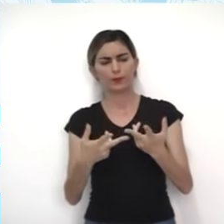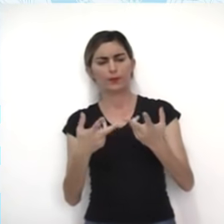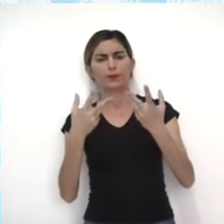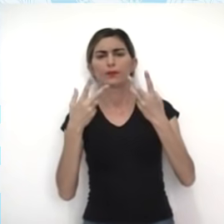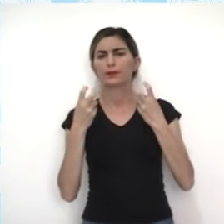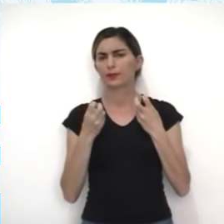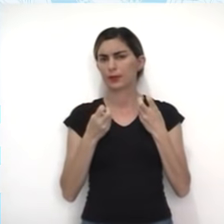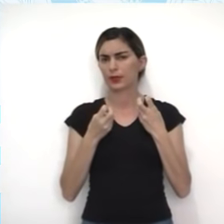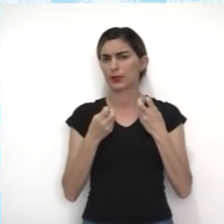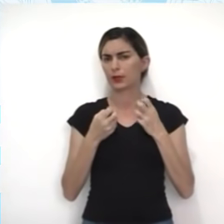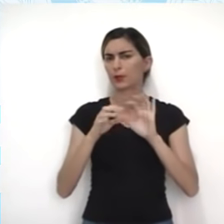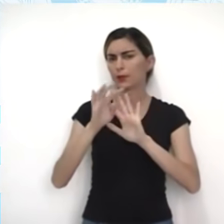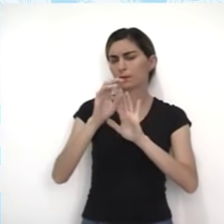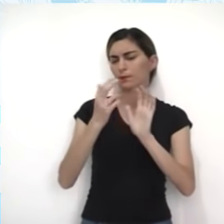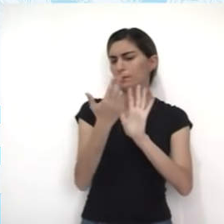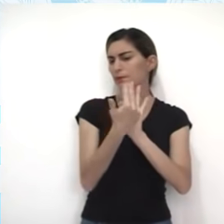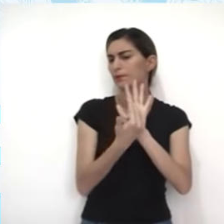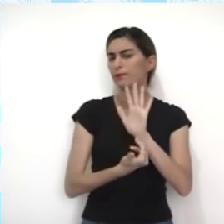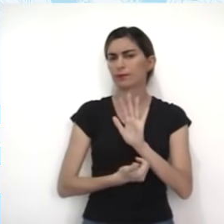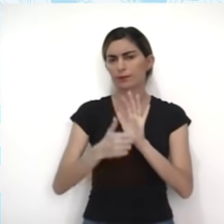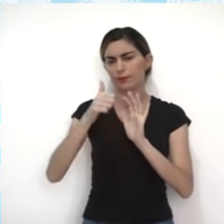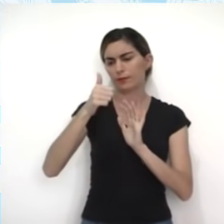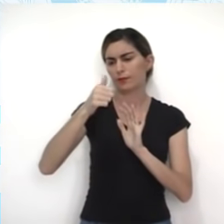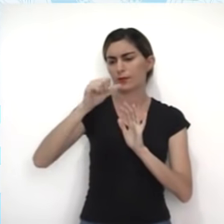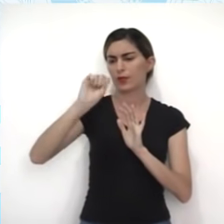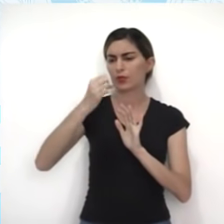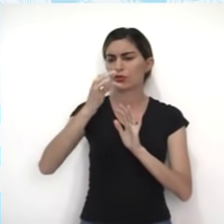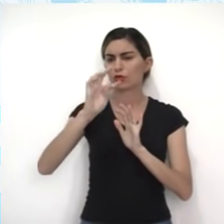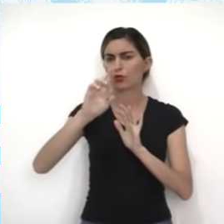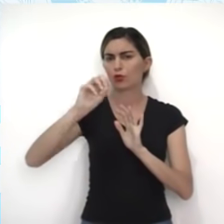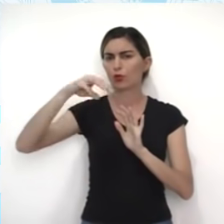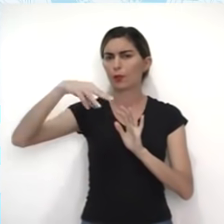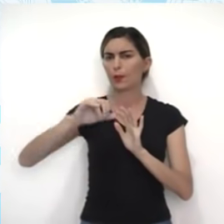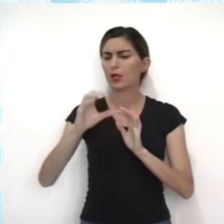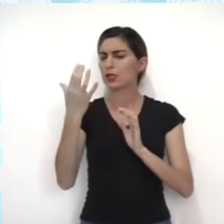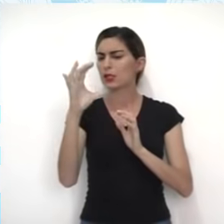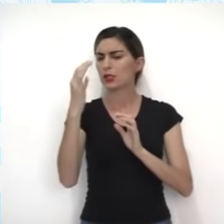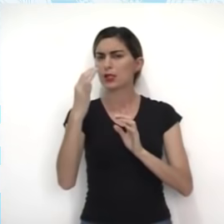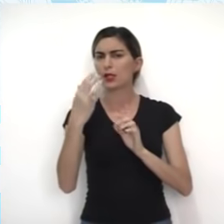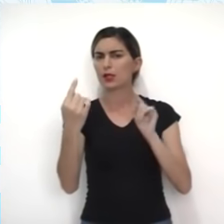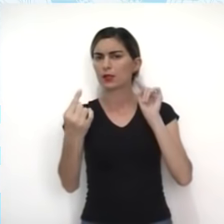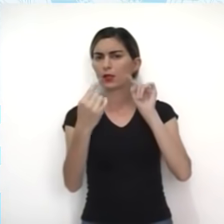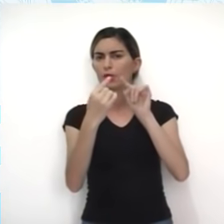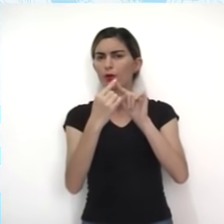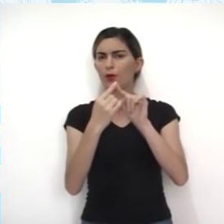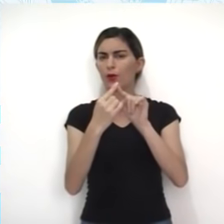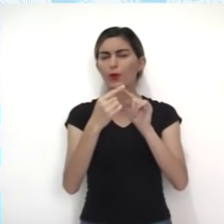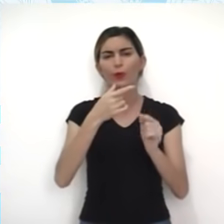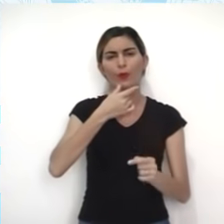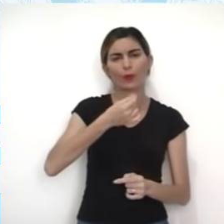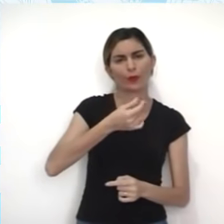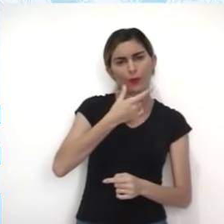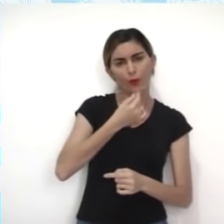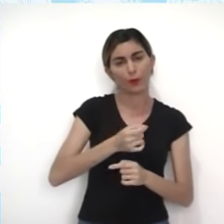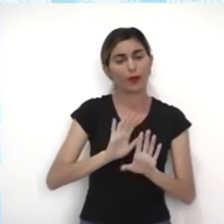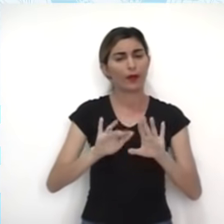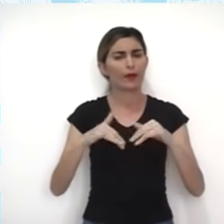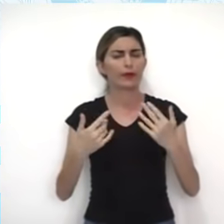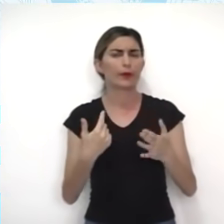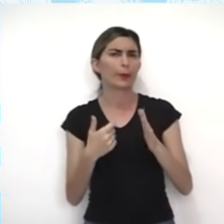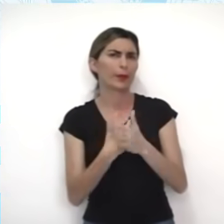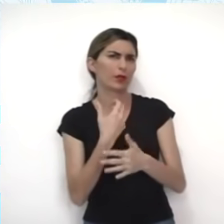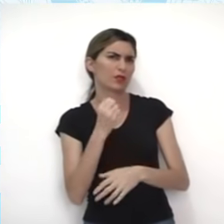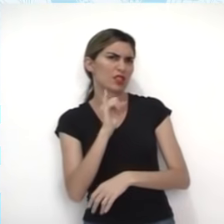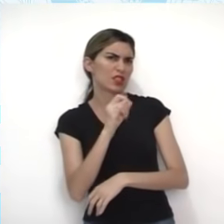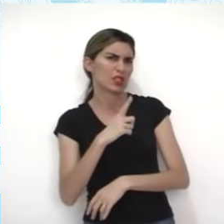eu percebi que a imagem astronomia é uma ciência que ela tem uma imagem muito relacionada a figura masculina